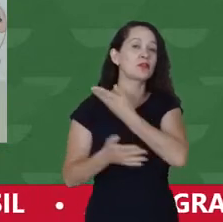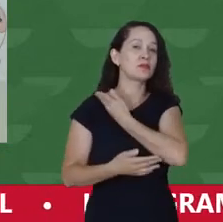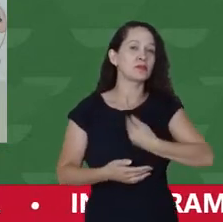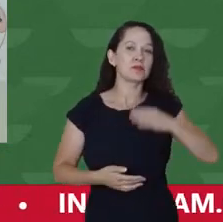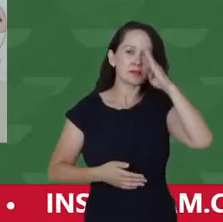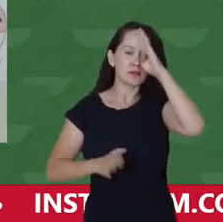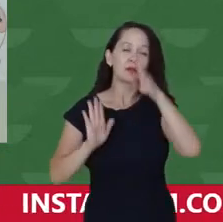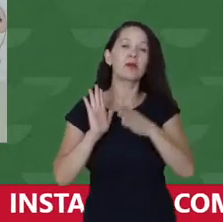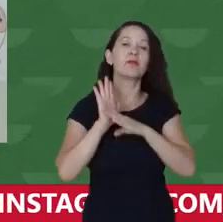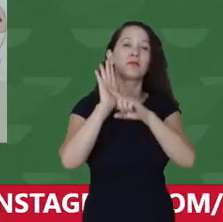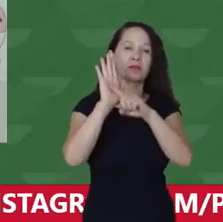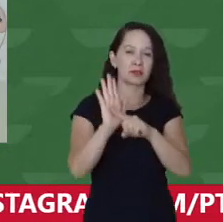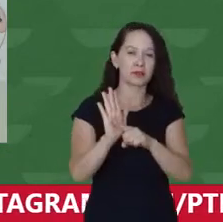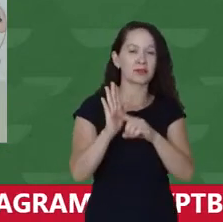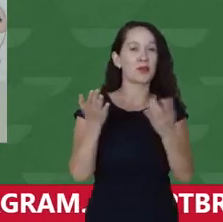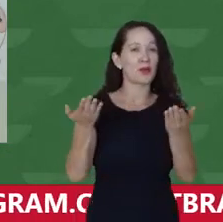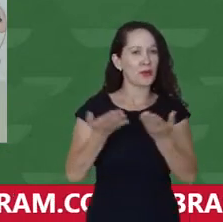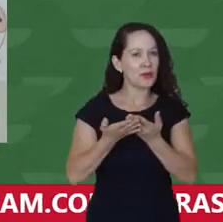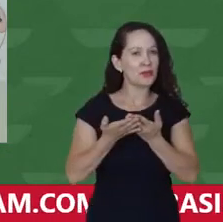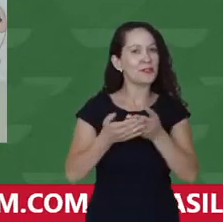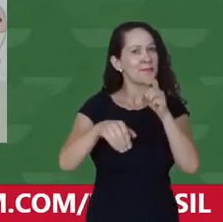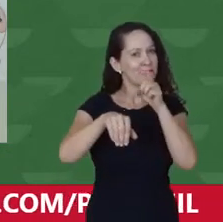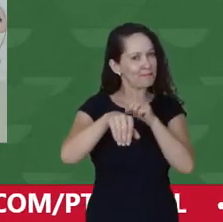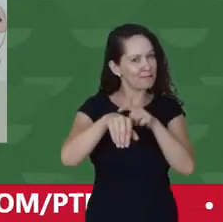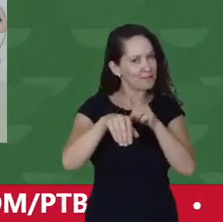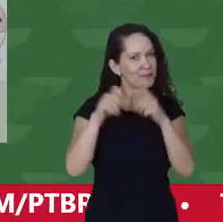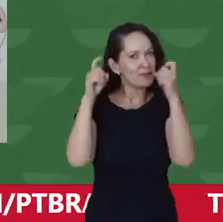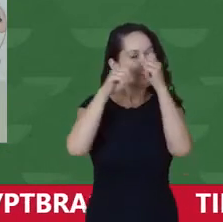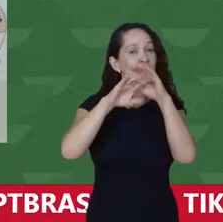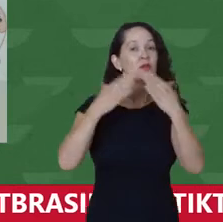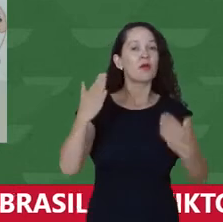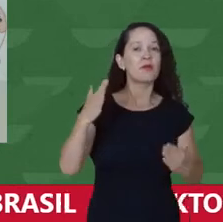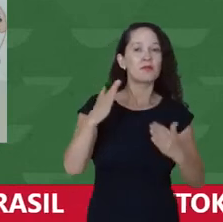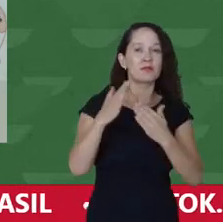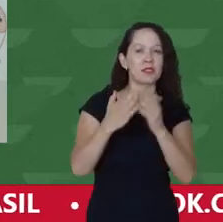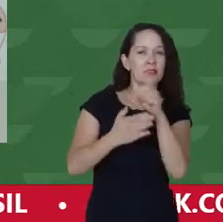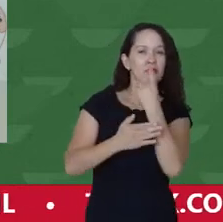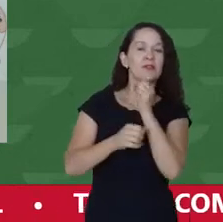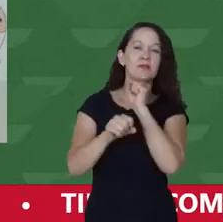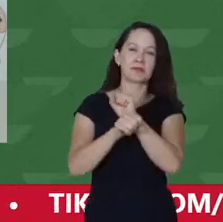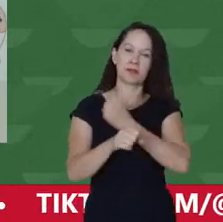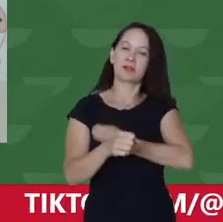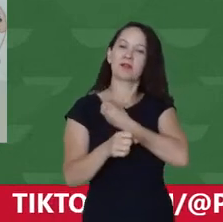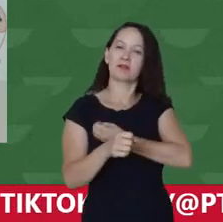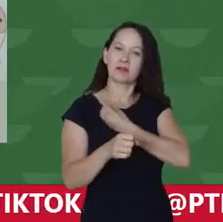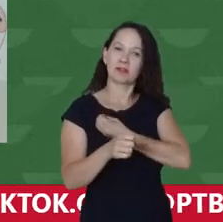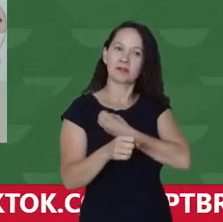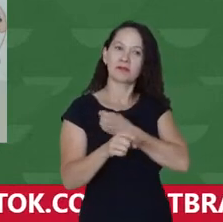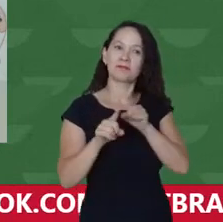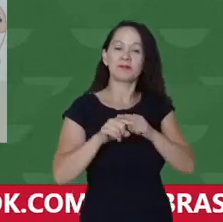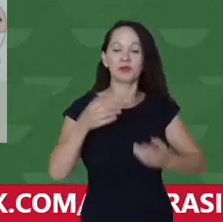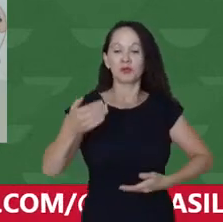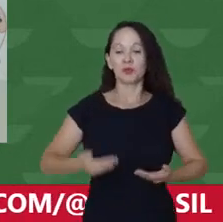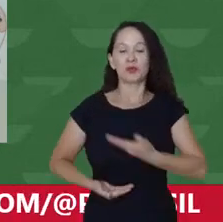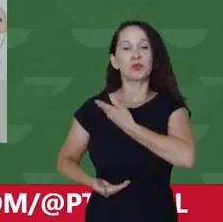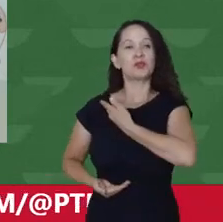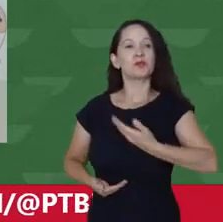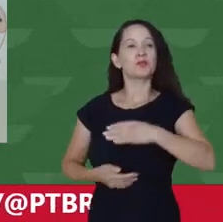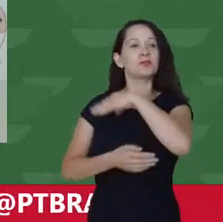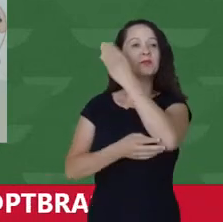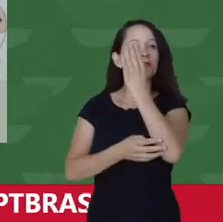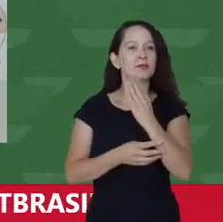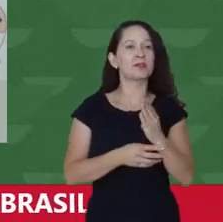Bolsonaro apresenta nessa conjuntura, neste momento. Que impactos isso terá na vida dos serviços públicos do